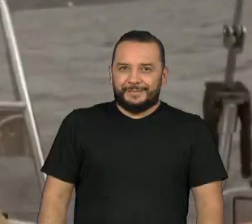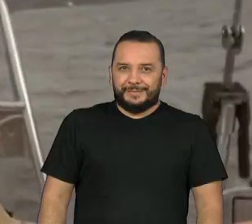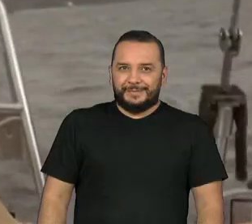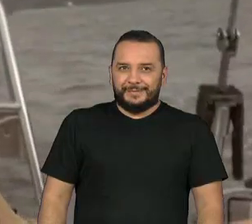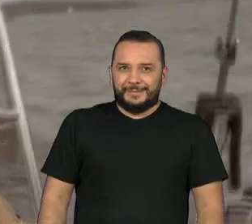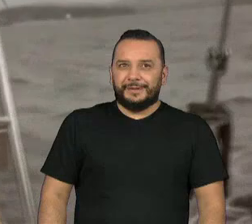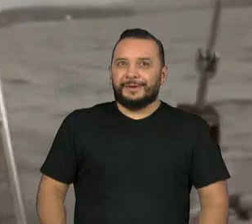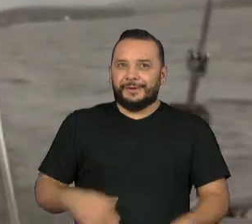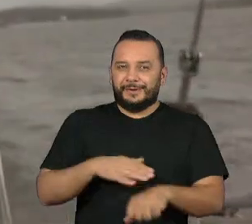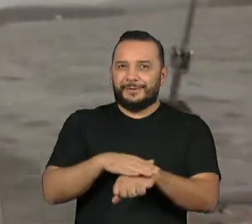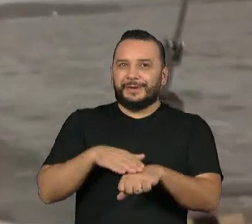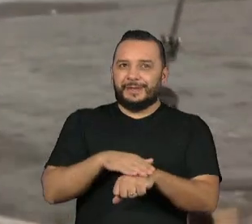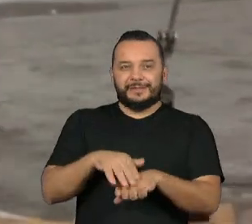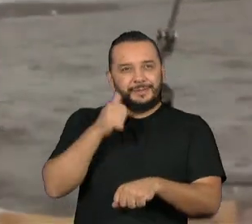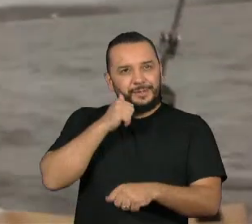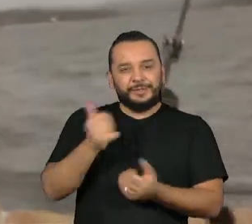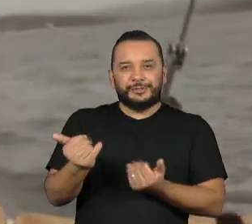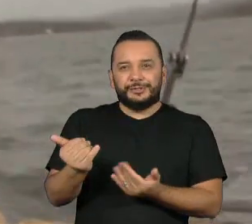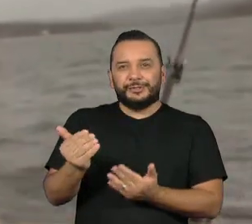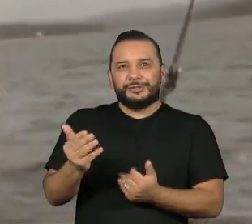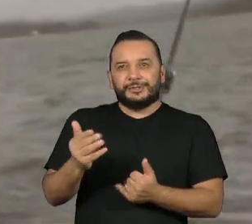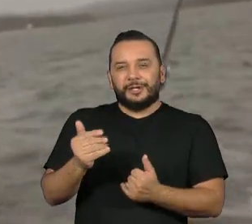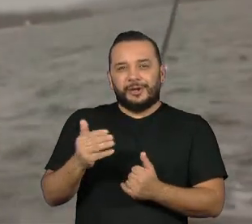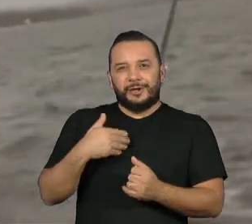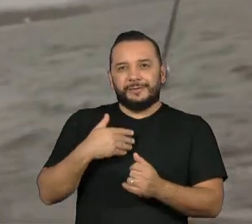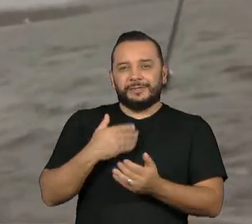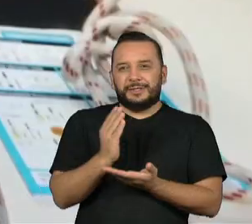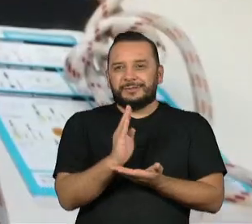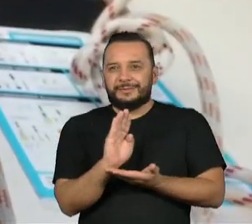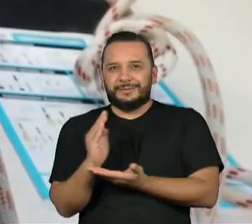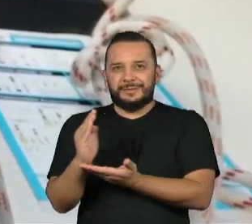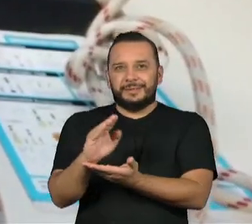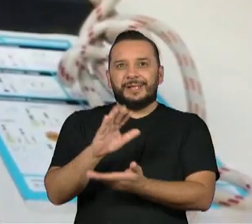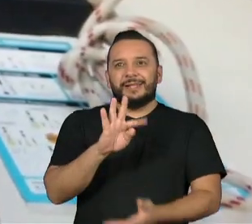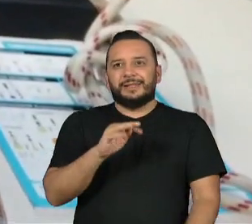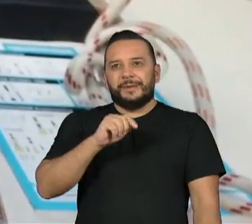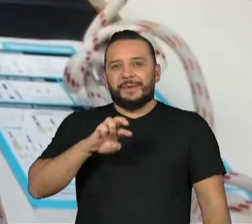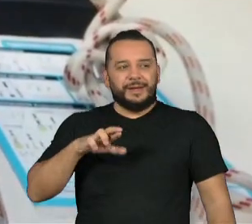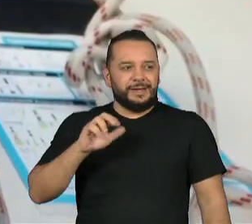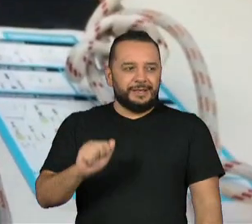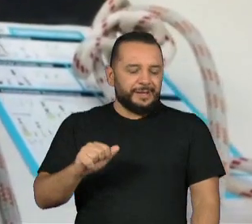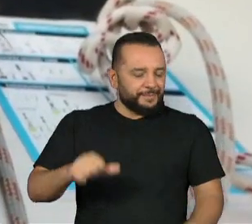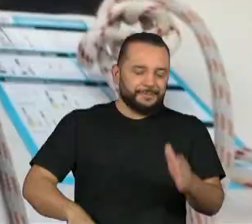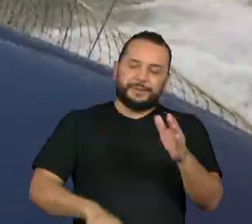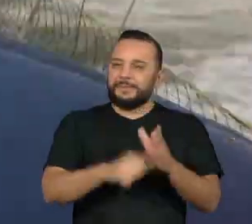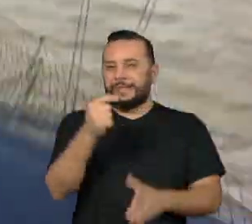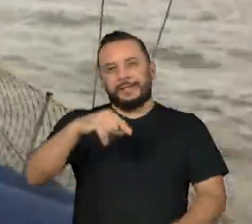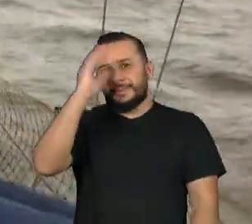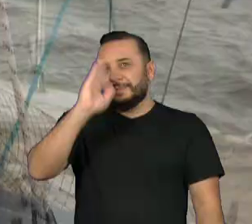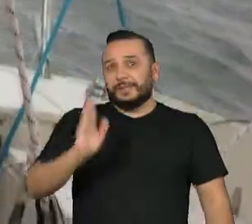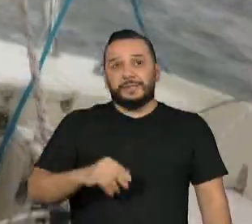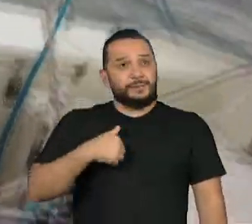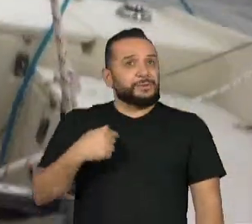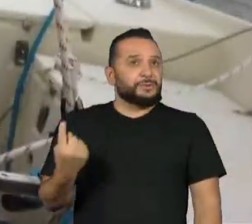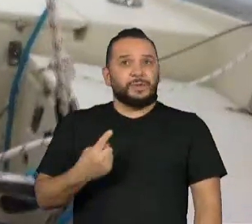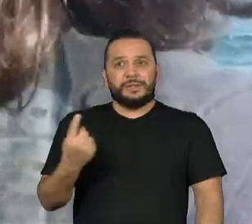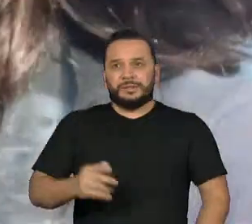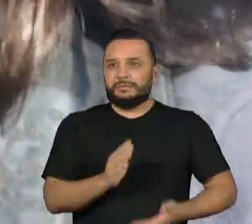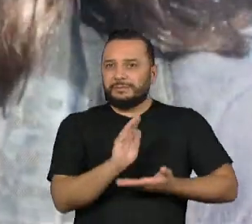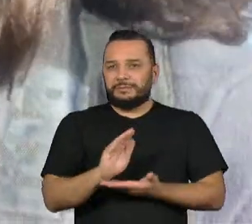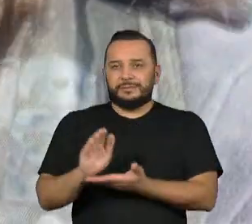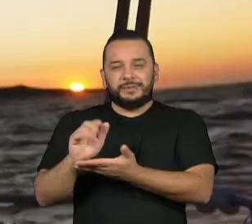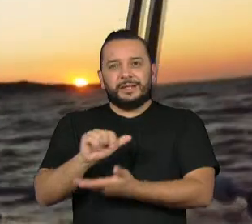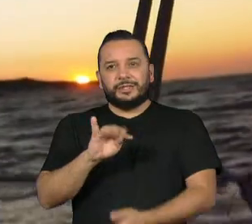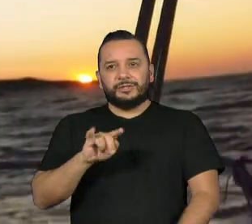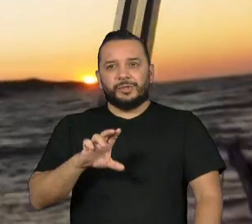Uma conversa com a jovem navegadora Tamara Klink, a primeira brasileira a cruzar sozinha o Oceano